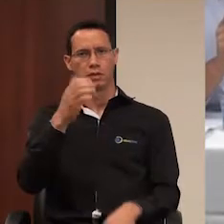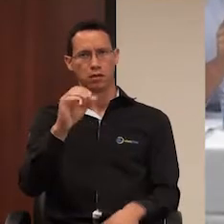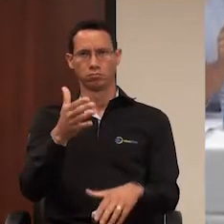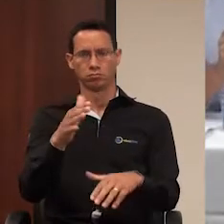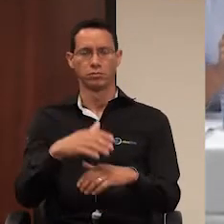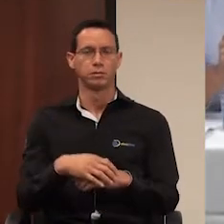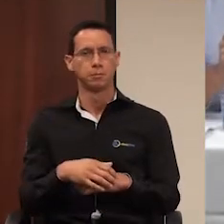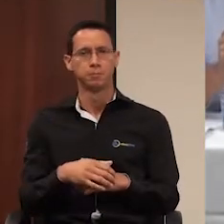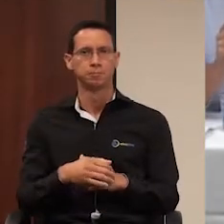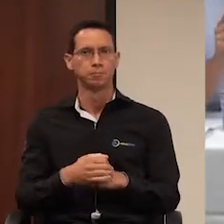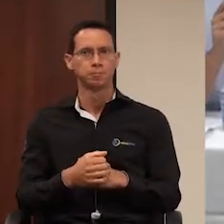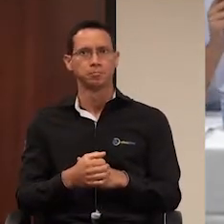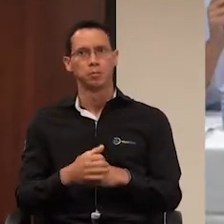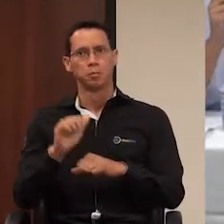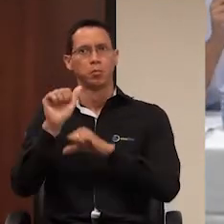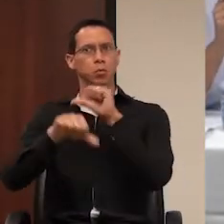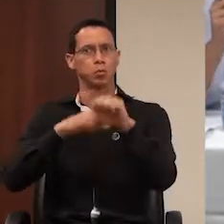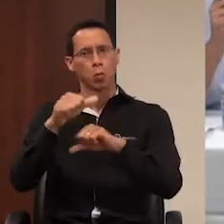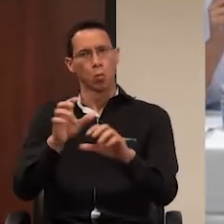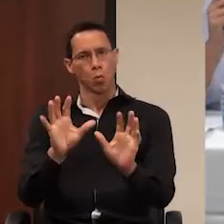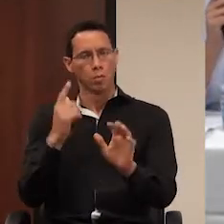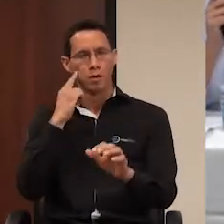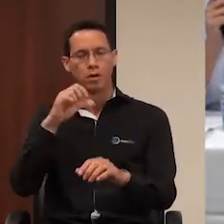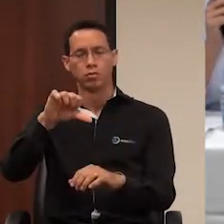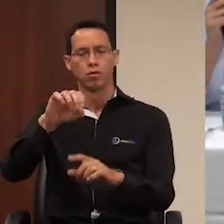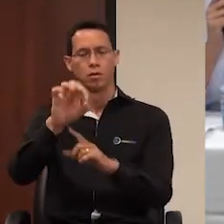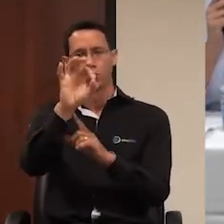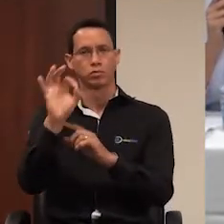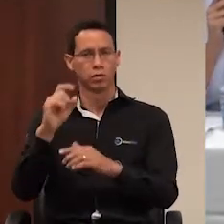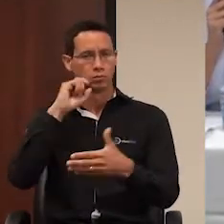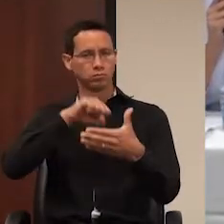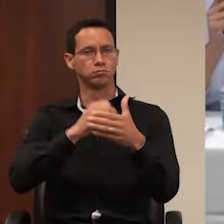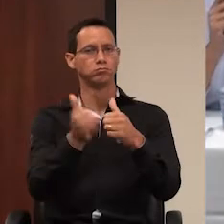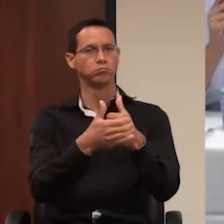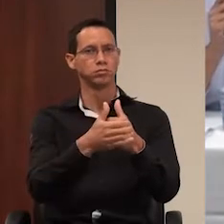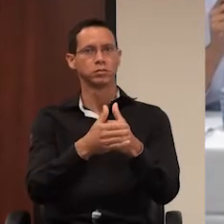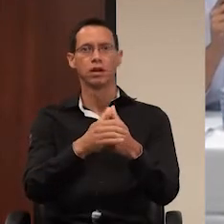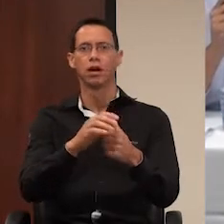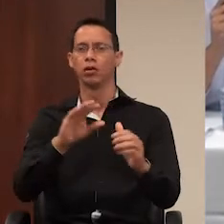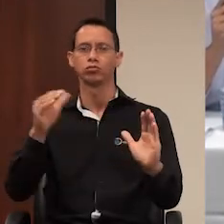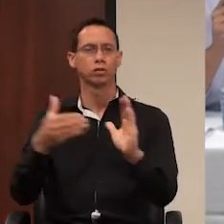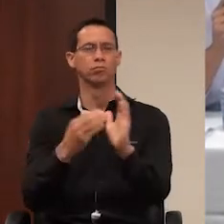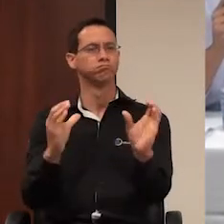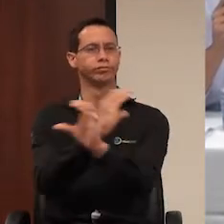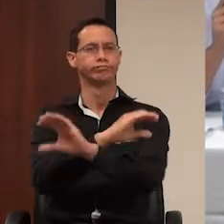não vejo razão para isso estudado, que mais de 90% das interdições eram totais.